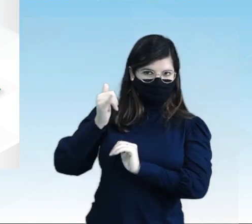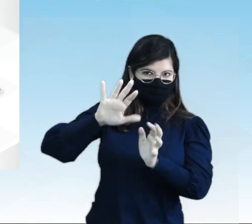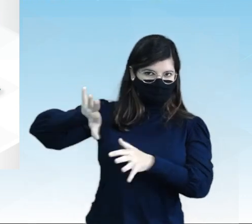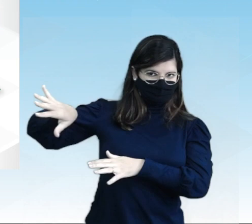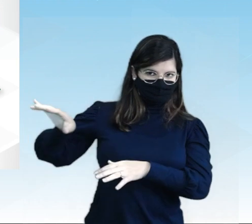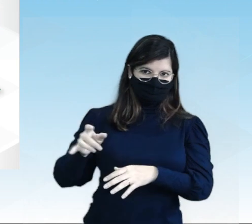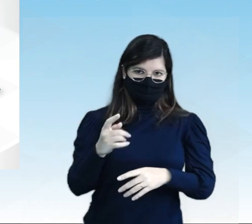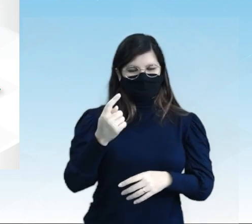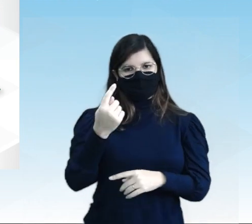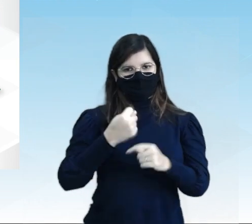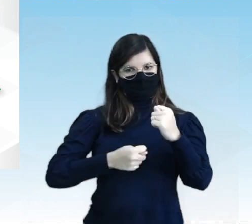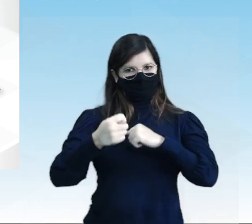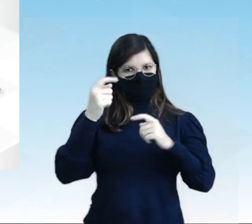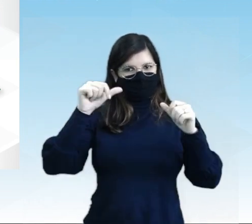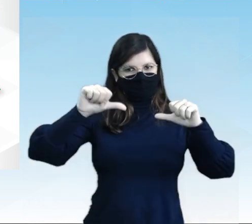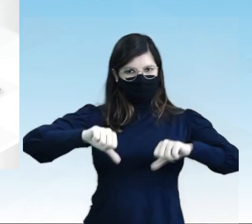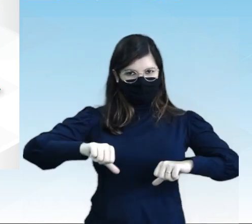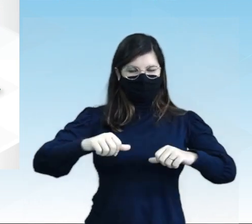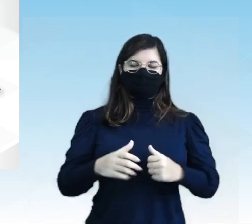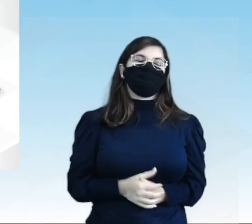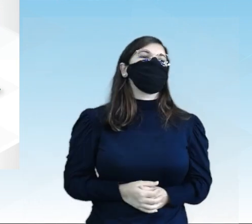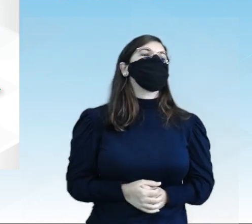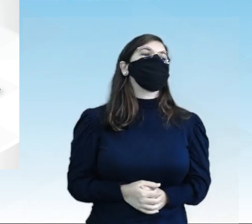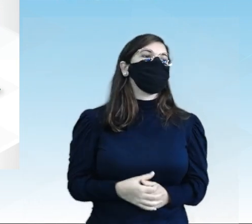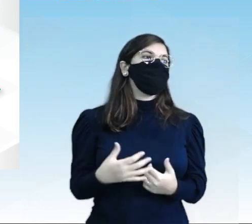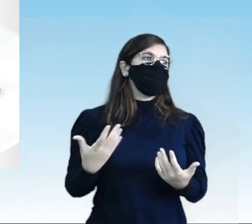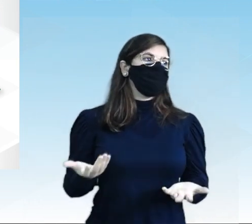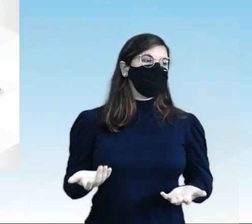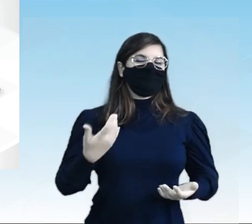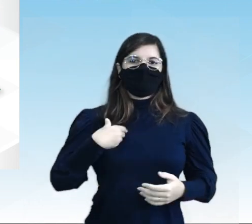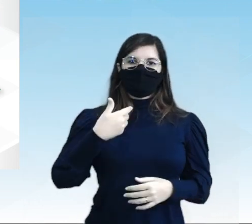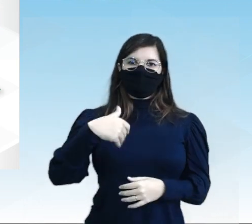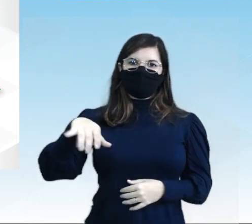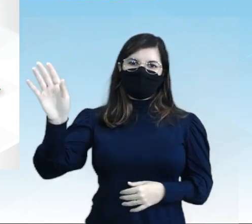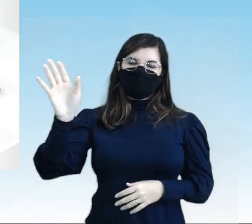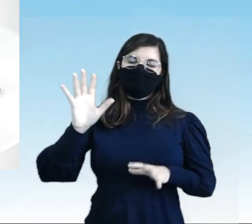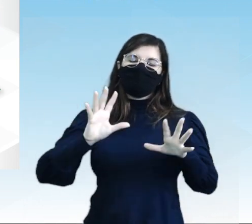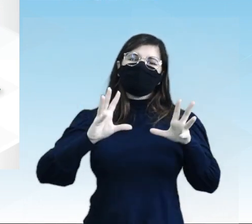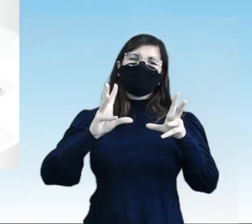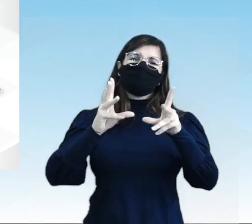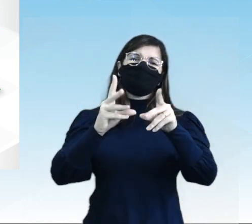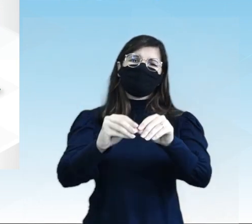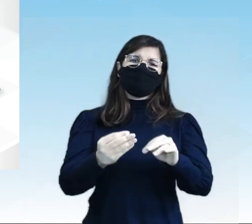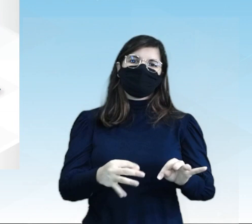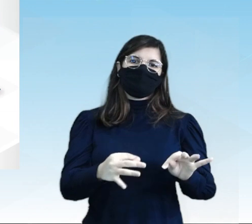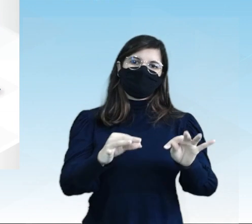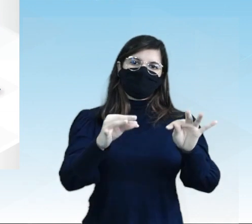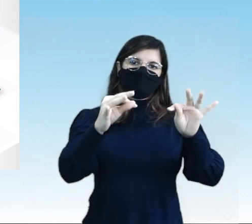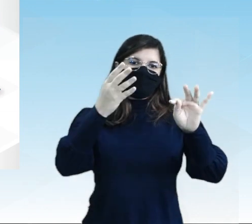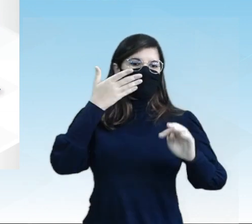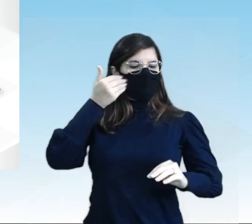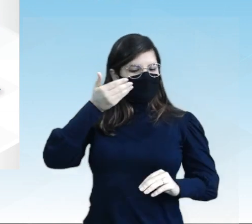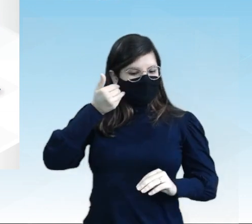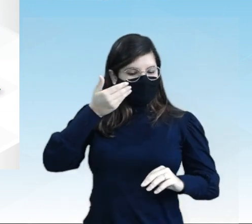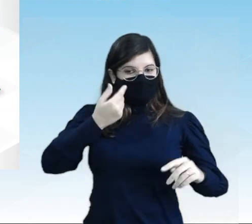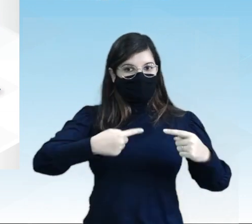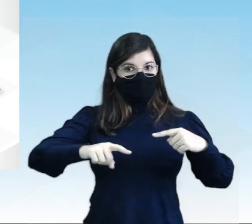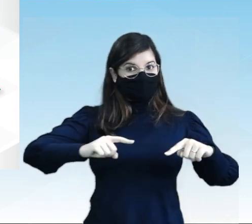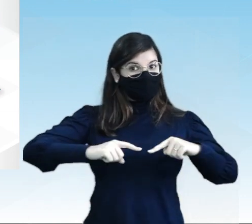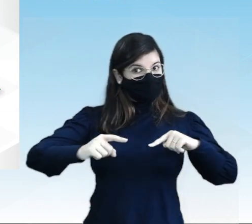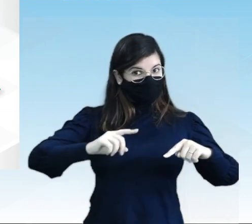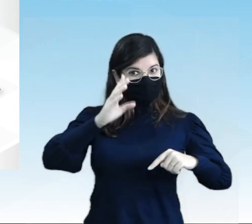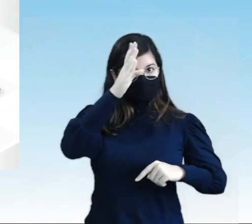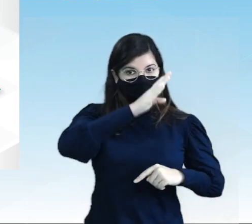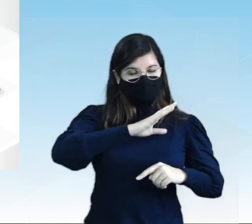e aí os holandeses né vão sair do Brasil e vão levar essa toda essa tecnologia que a gente dominava muito bem obrigado